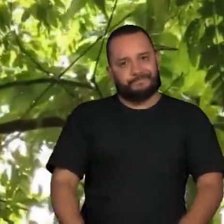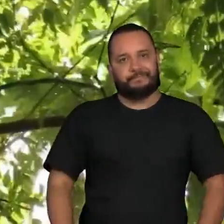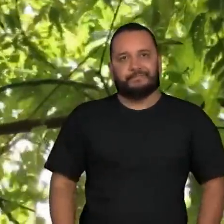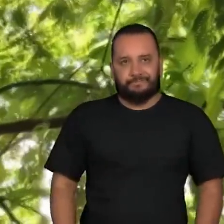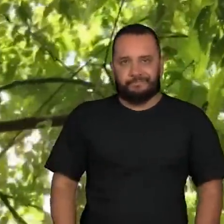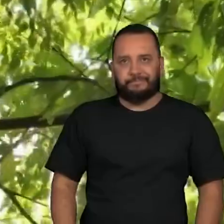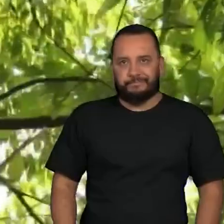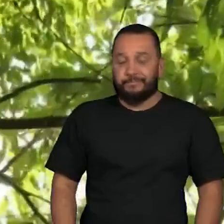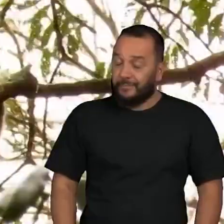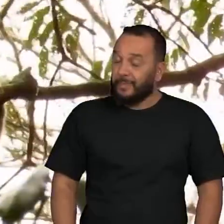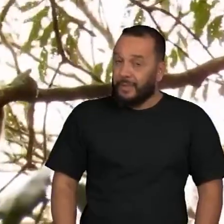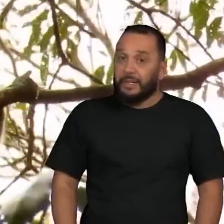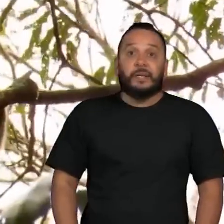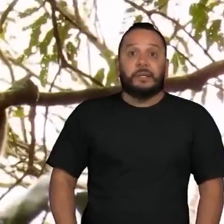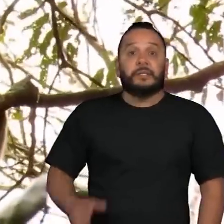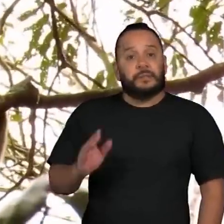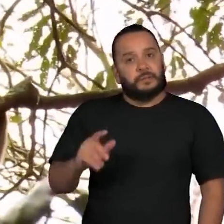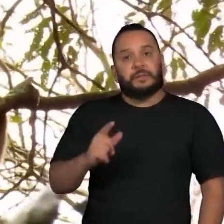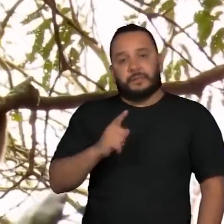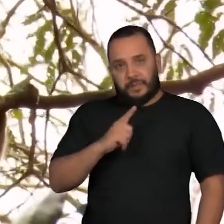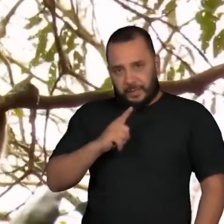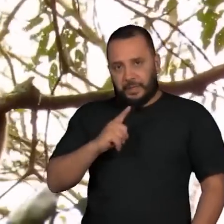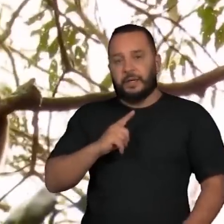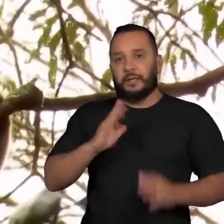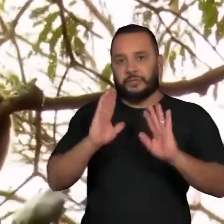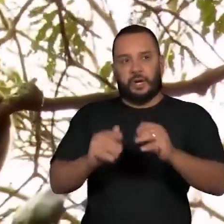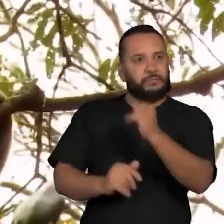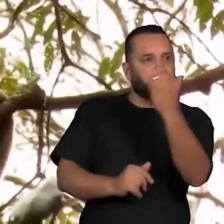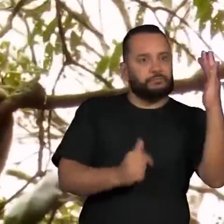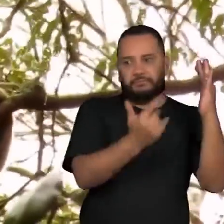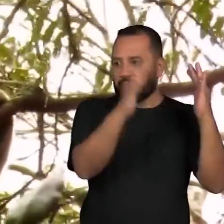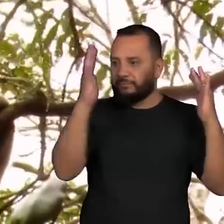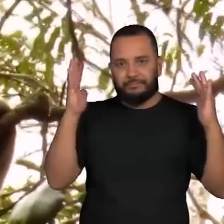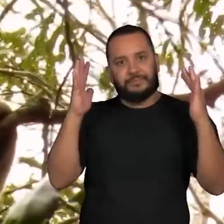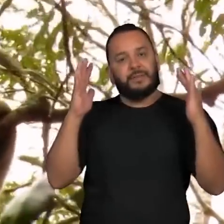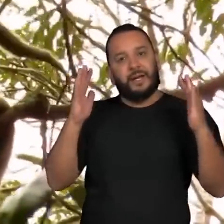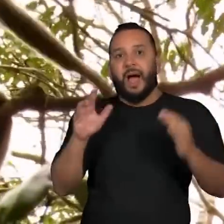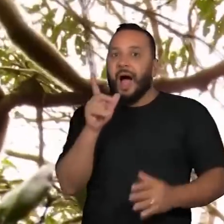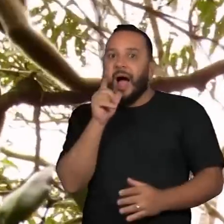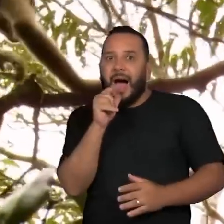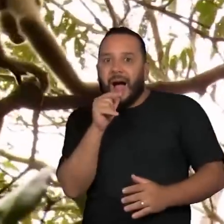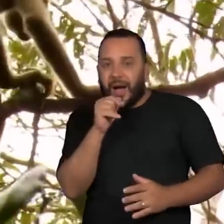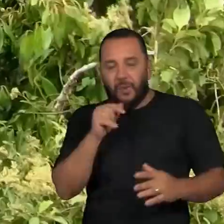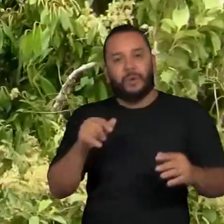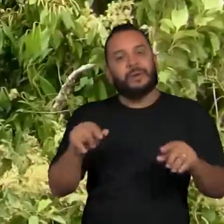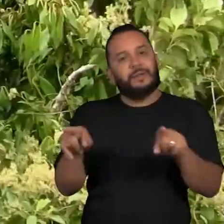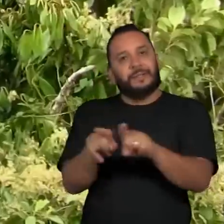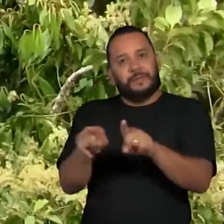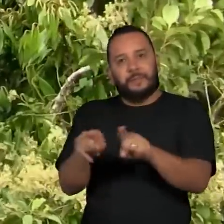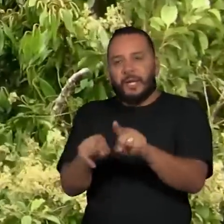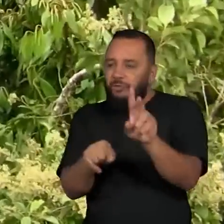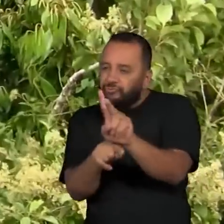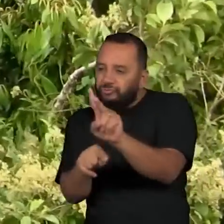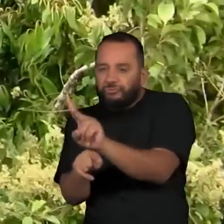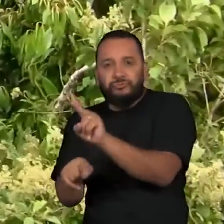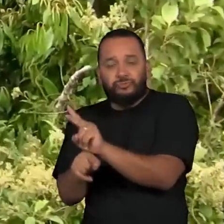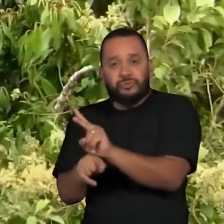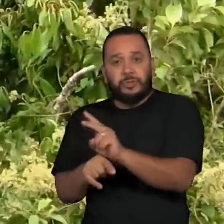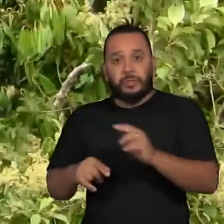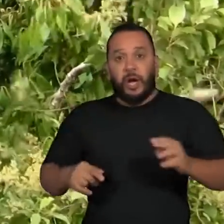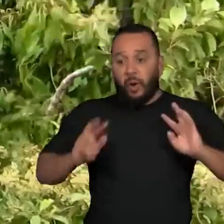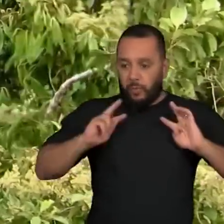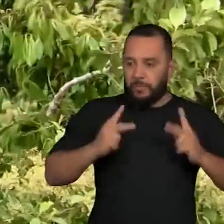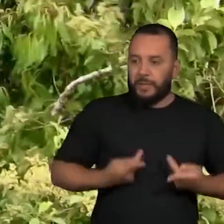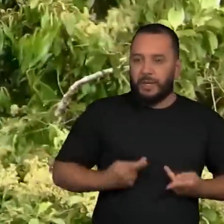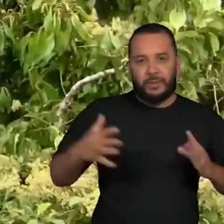Ao oferecer lar, água e sustento, a mesma Mata Atlântica une a humanidade e o muriqui. E o que nos